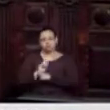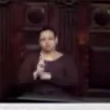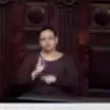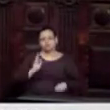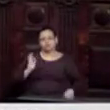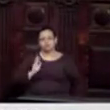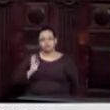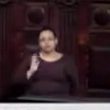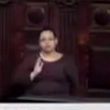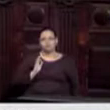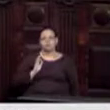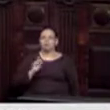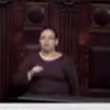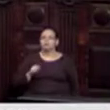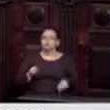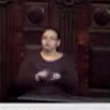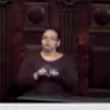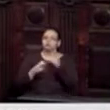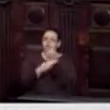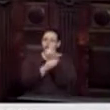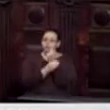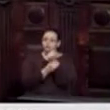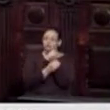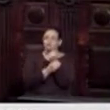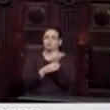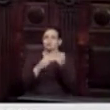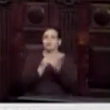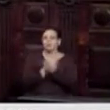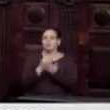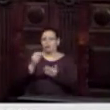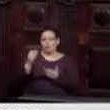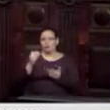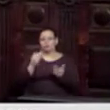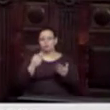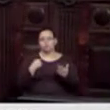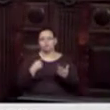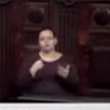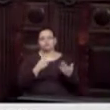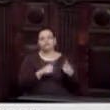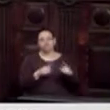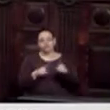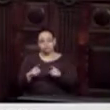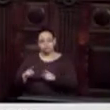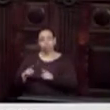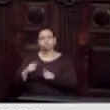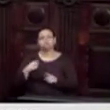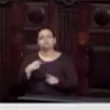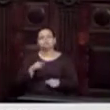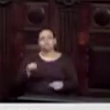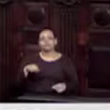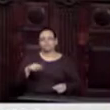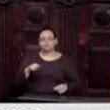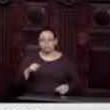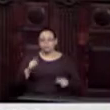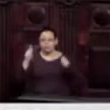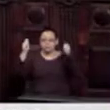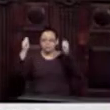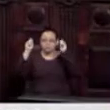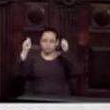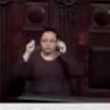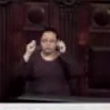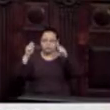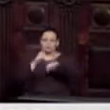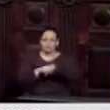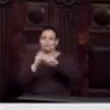segurança instaladas aqui no Rio também está começando a se tornando uma ameaça para manifestantes. E está na hora da Assembleia